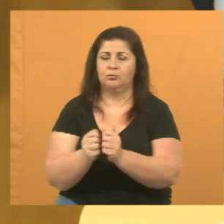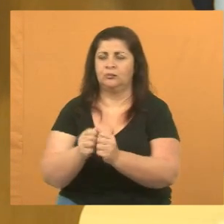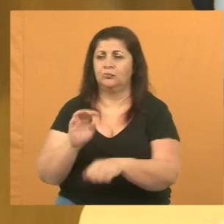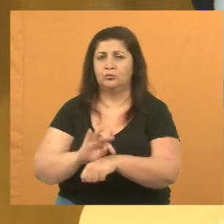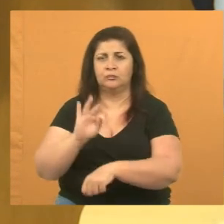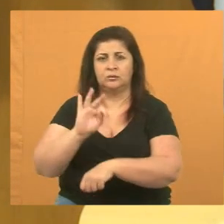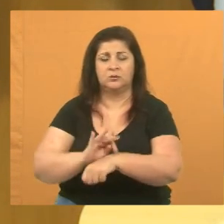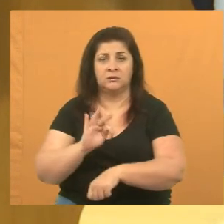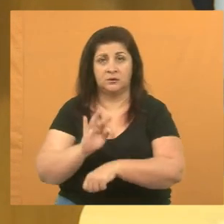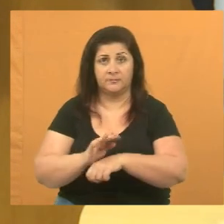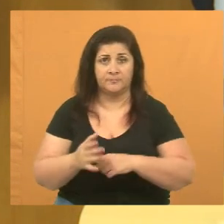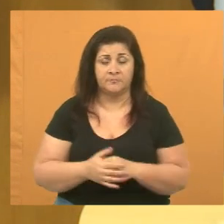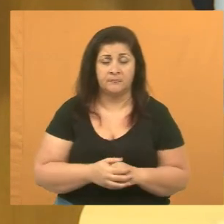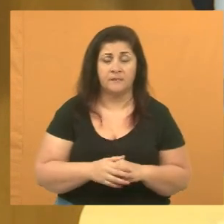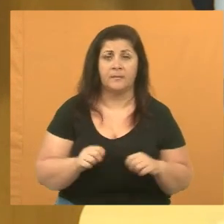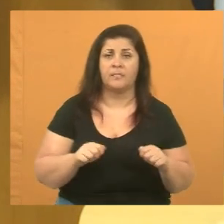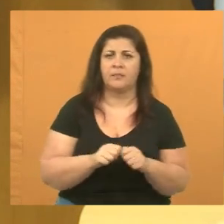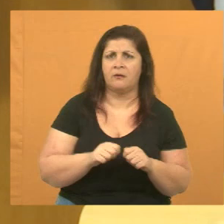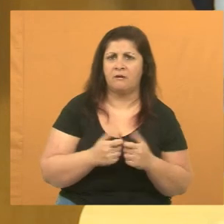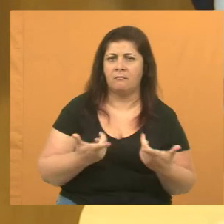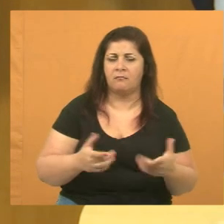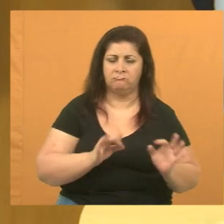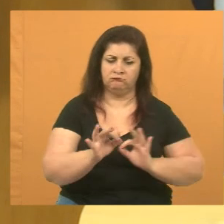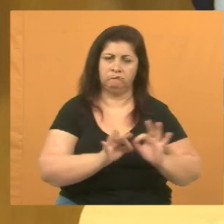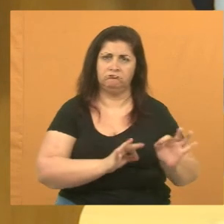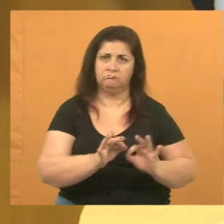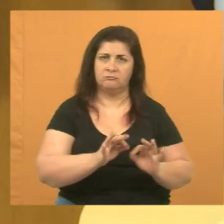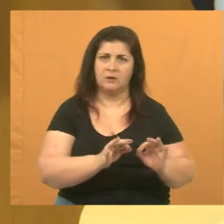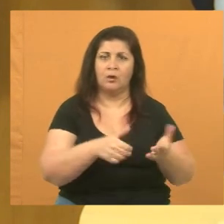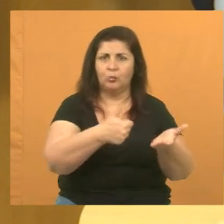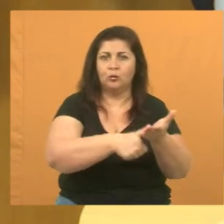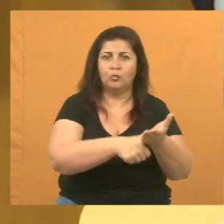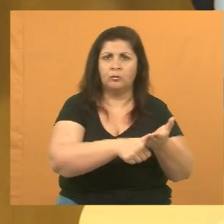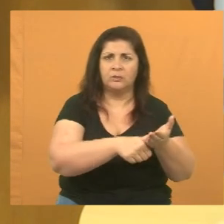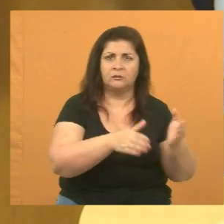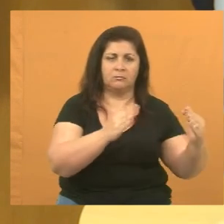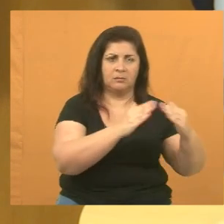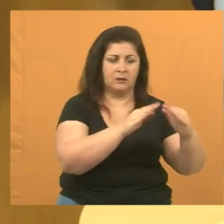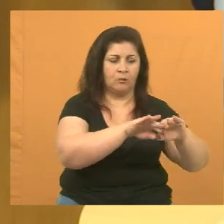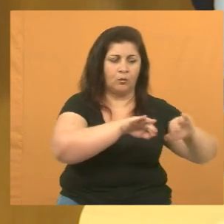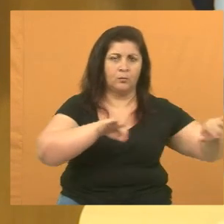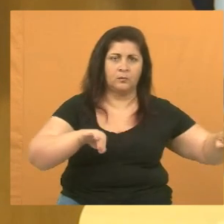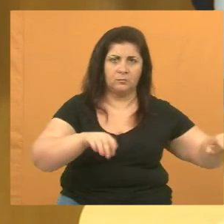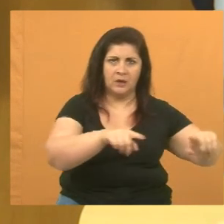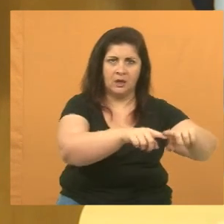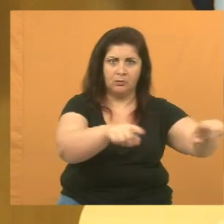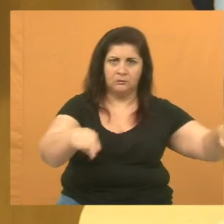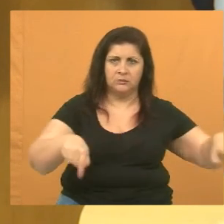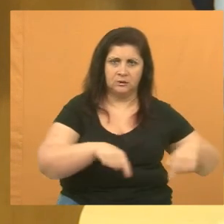aí, vão poder executar esse desdobro aí e